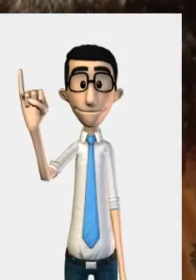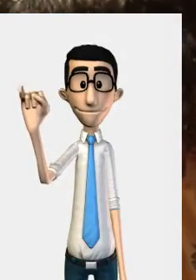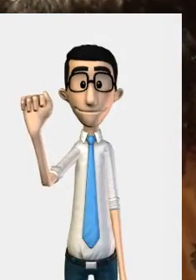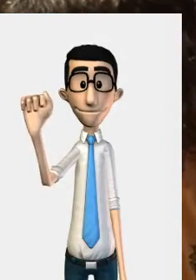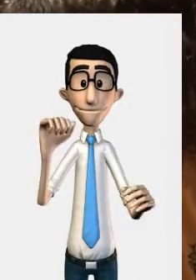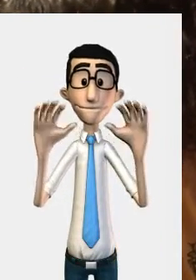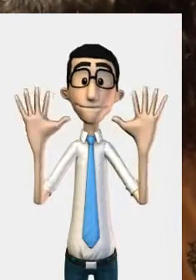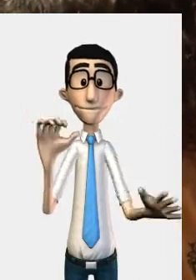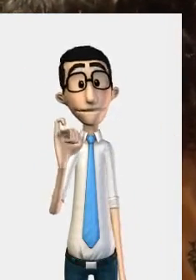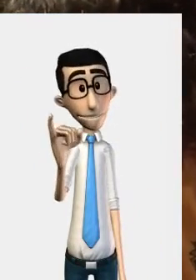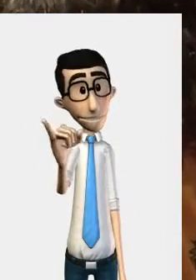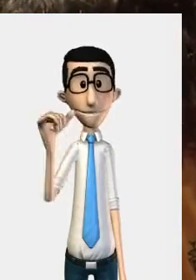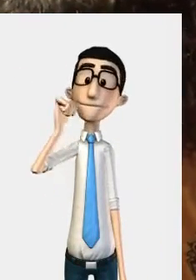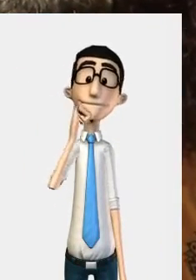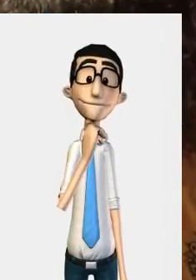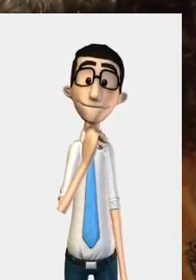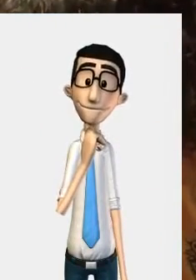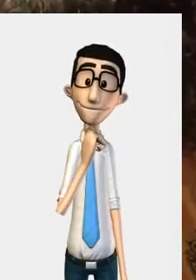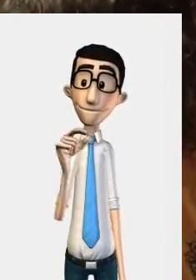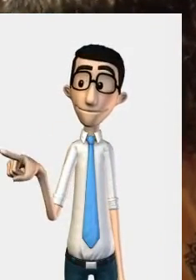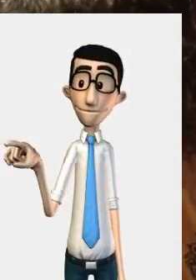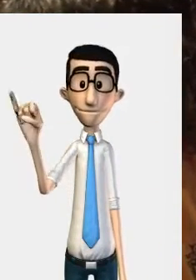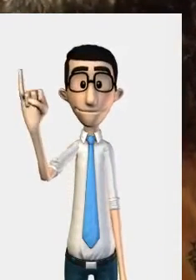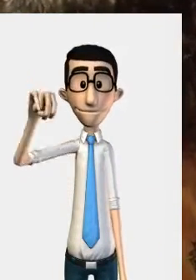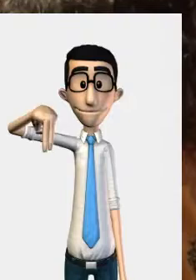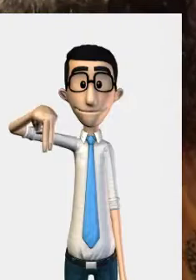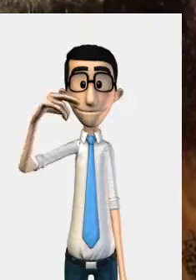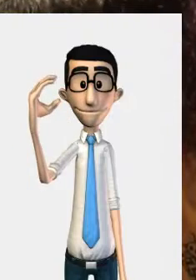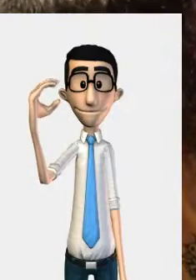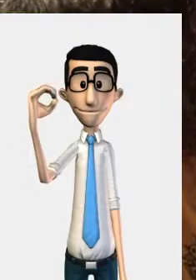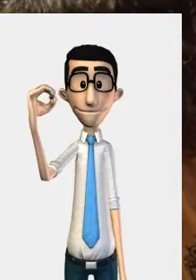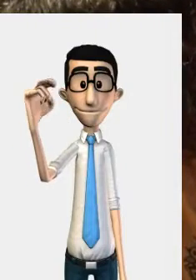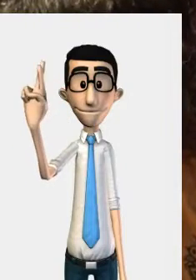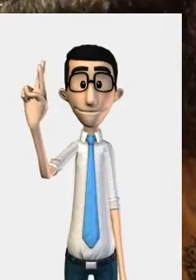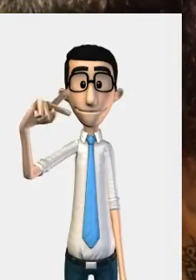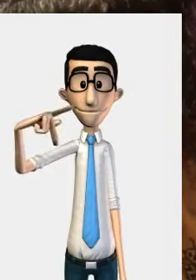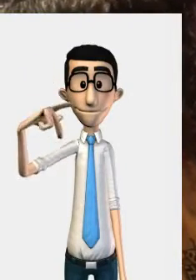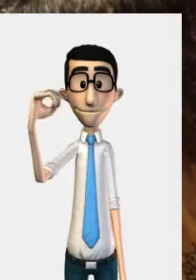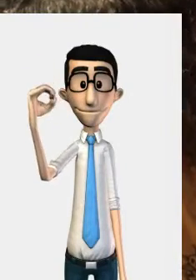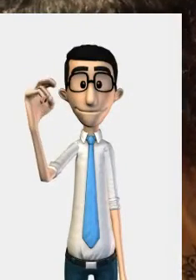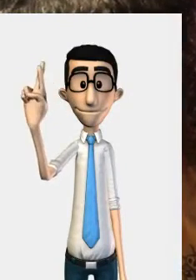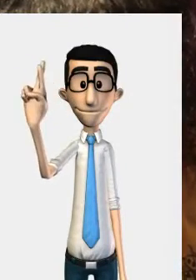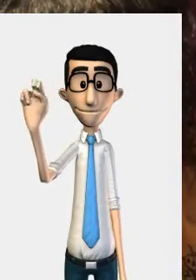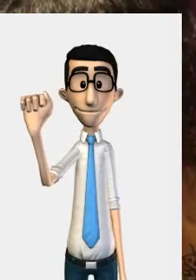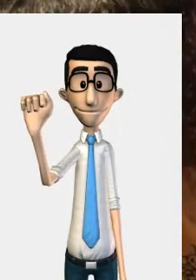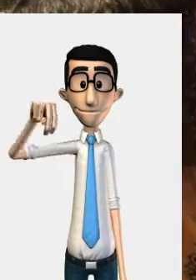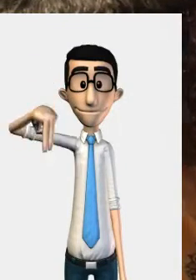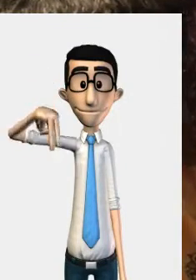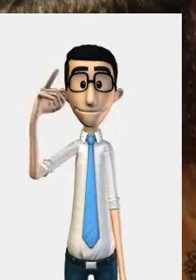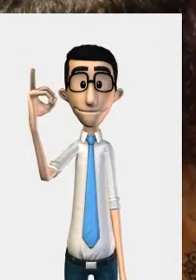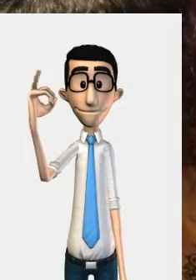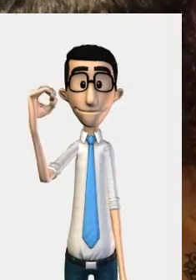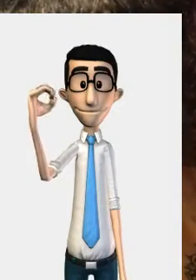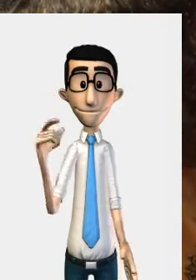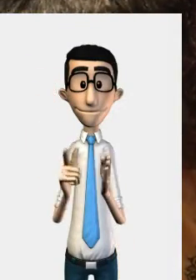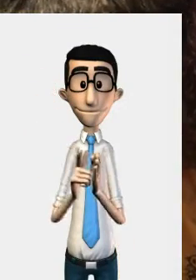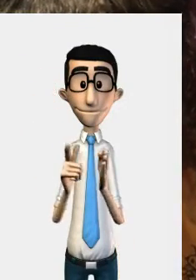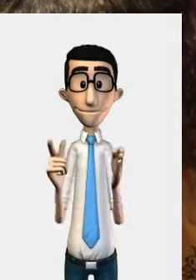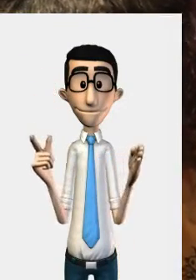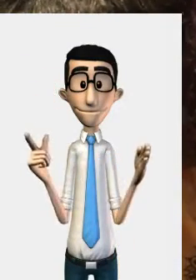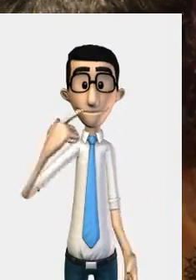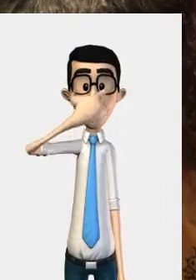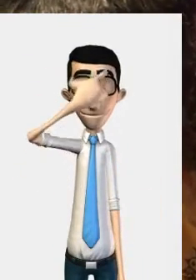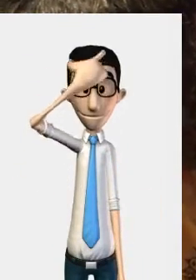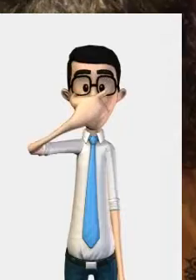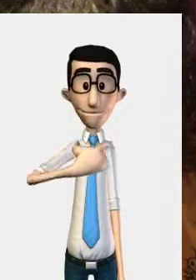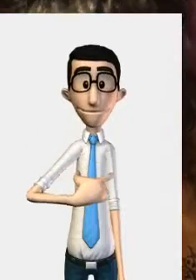já existem estudos que mostram que pais que fazem parte do processo de intervenção têm muito mais resultados do que quando os